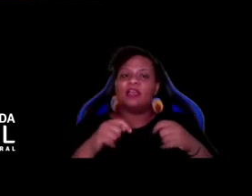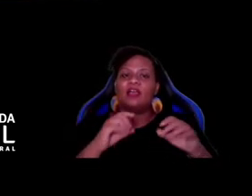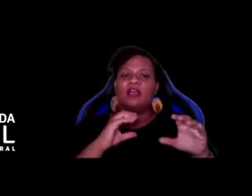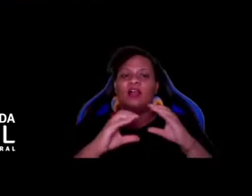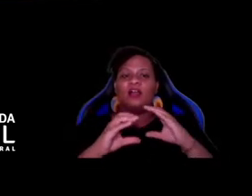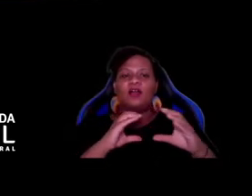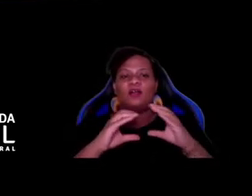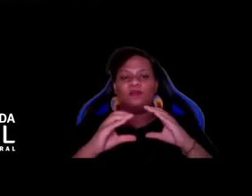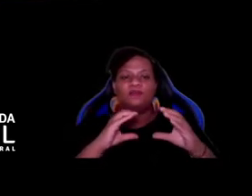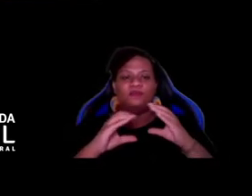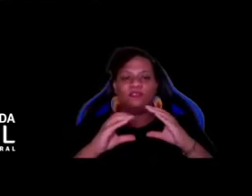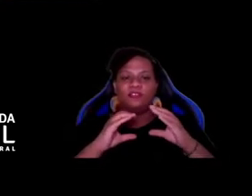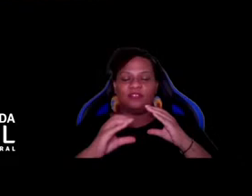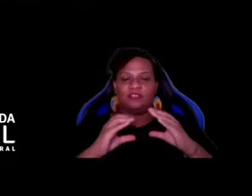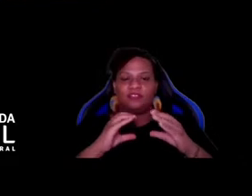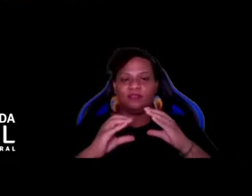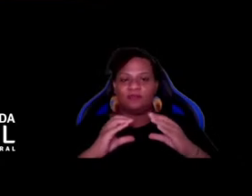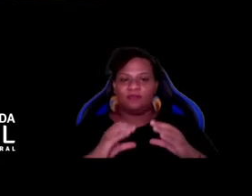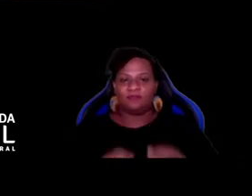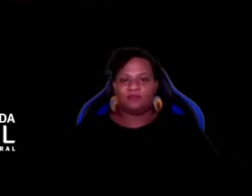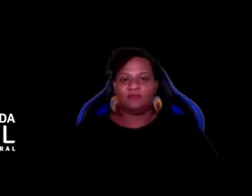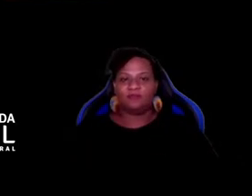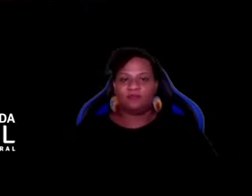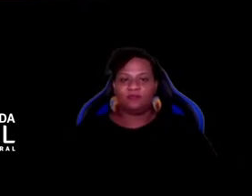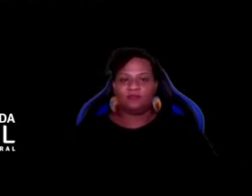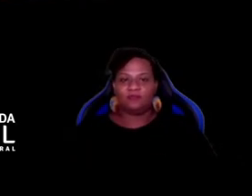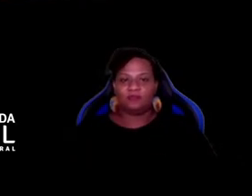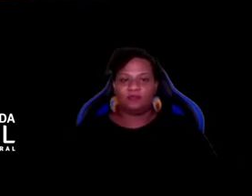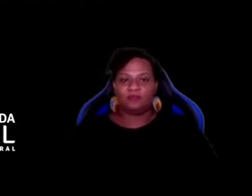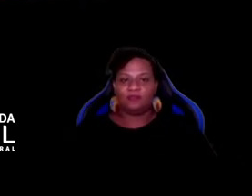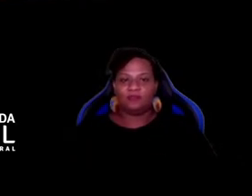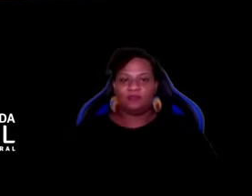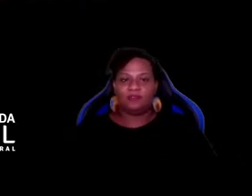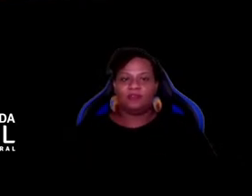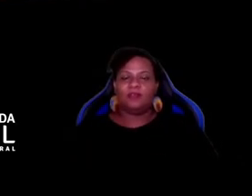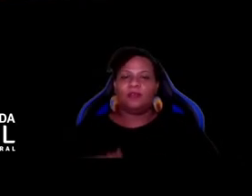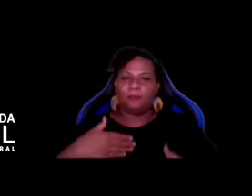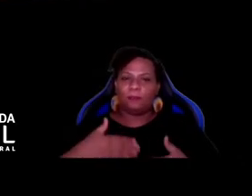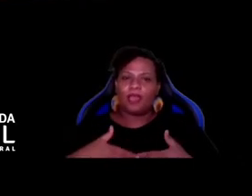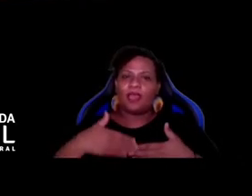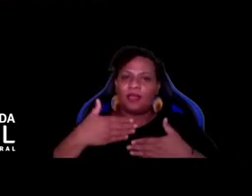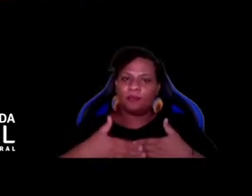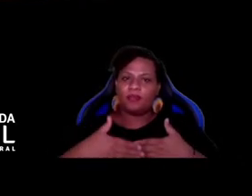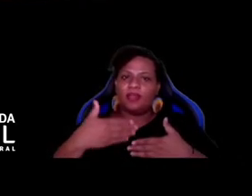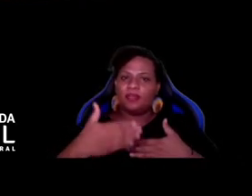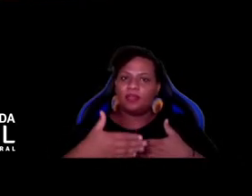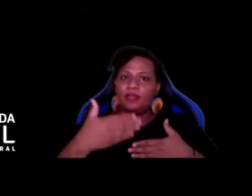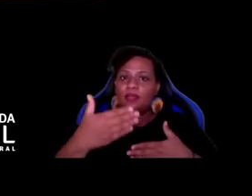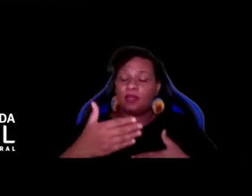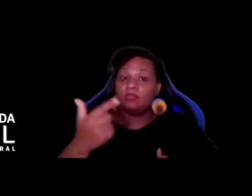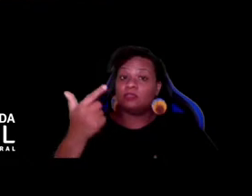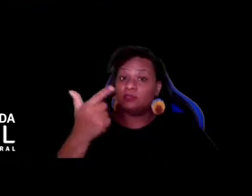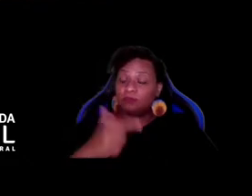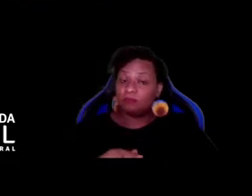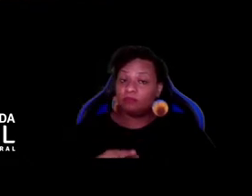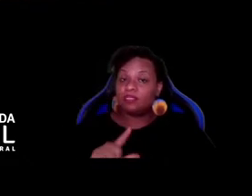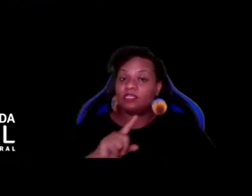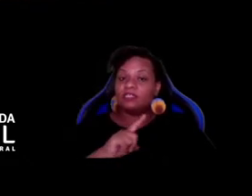comunicação. E, indo um pouco mais adiante, o lado